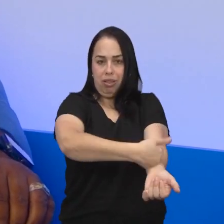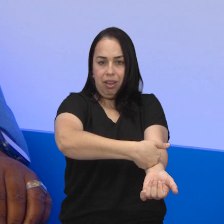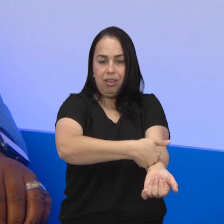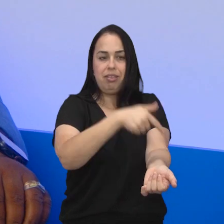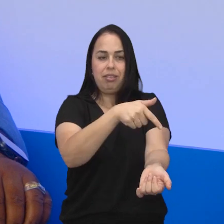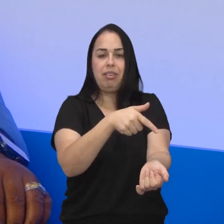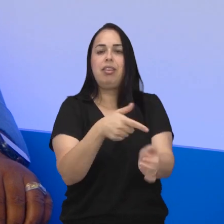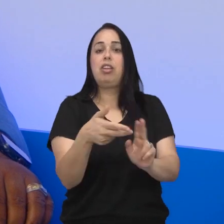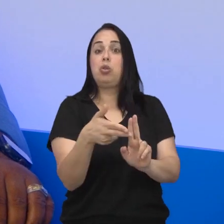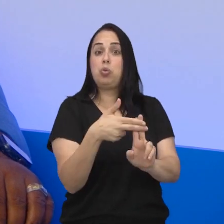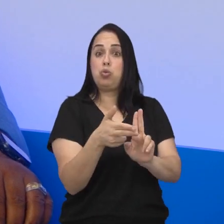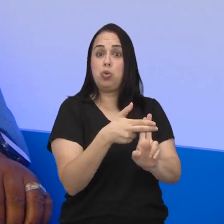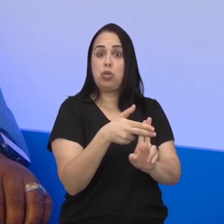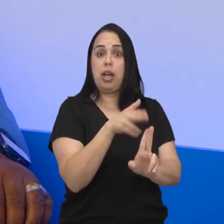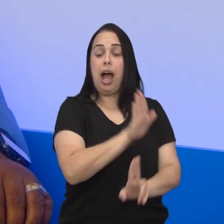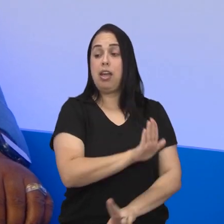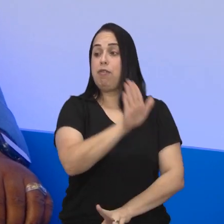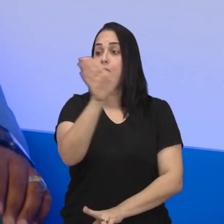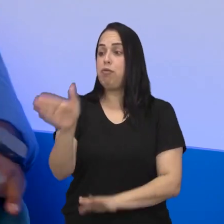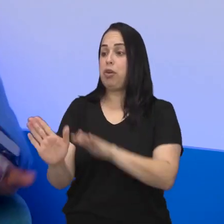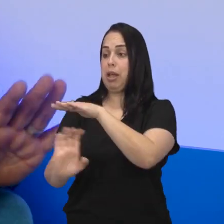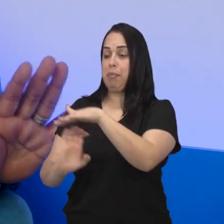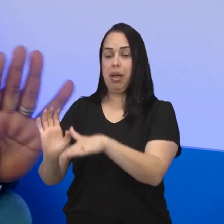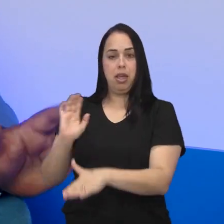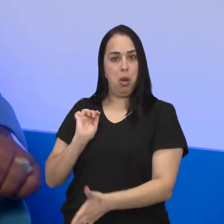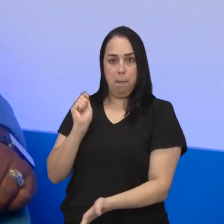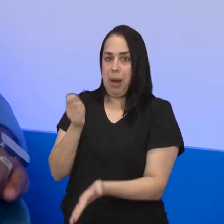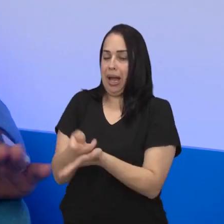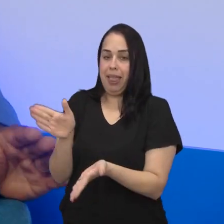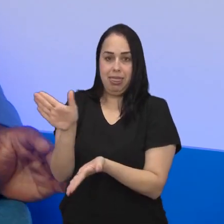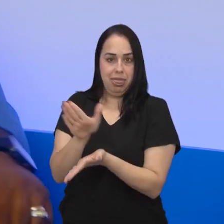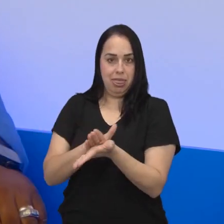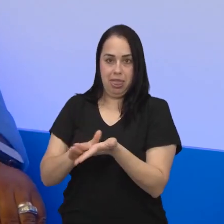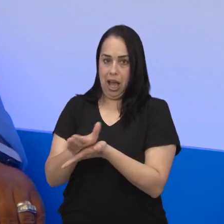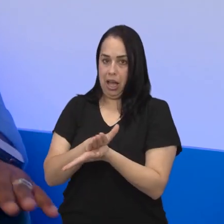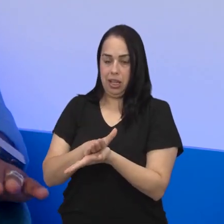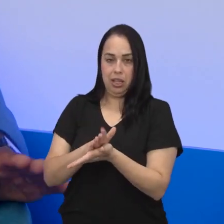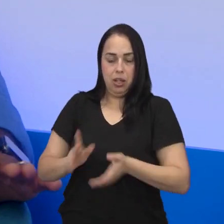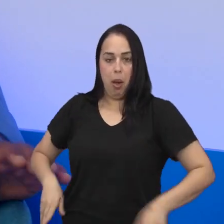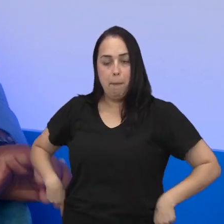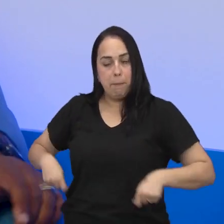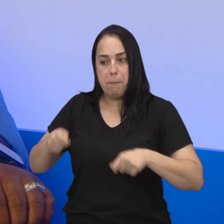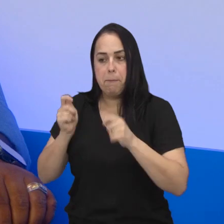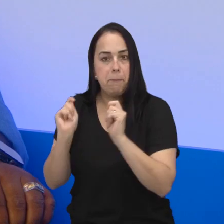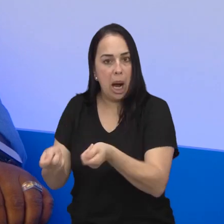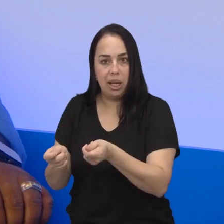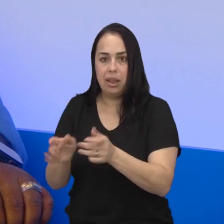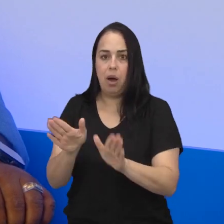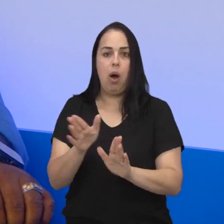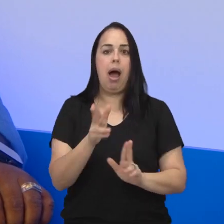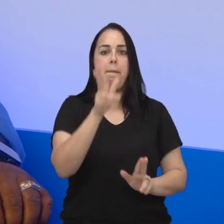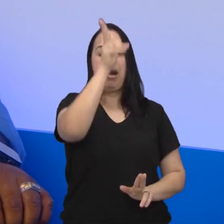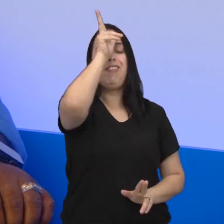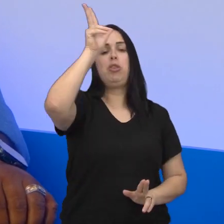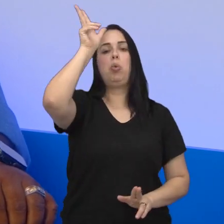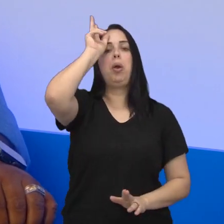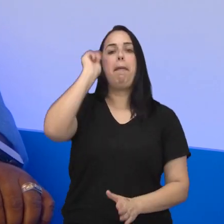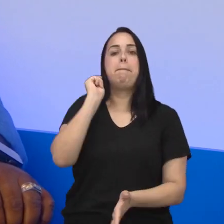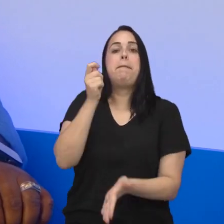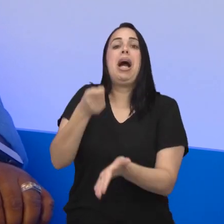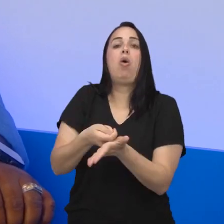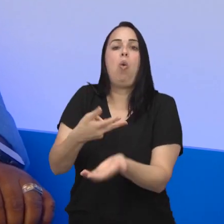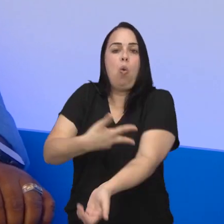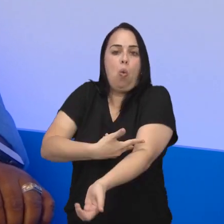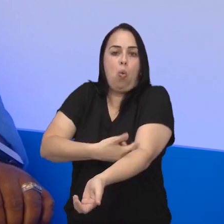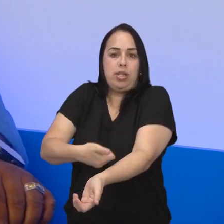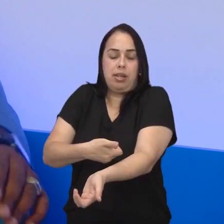num laboratório aí privado, né, onde eu não paguei nada, não saiu, né, nenhum custo do meu bolso, e a prefeitura, no caso, que arca